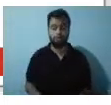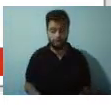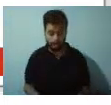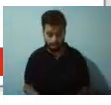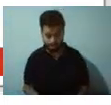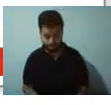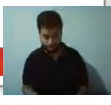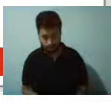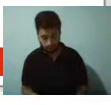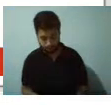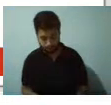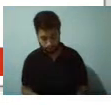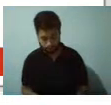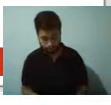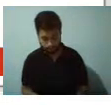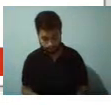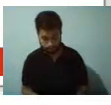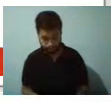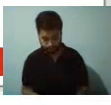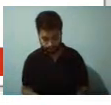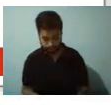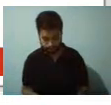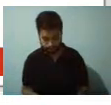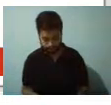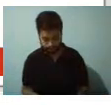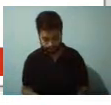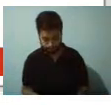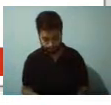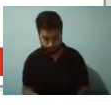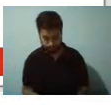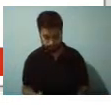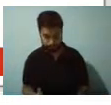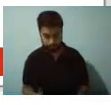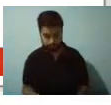sentia as consequências, tá bom?